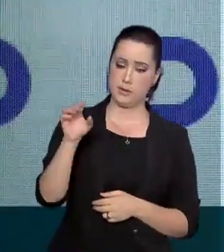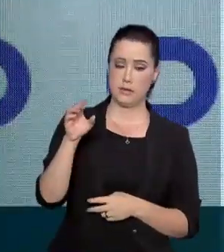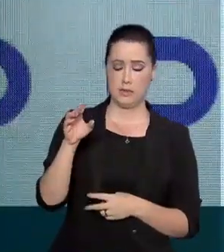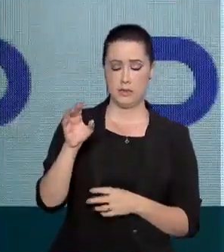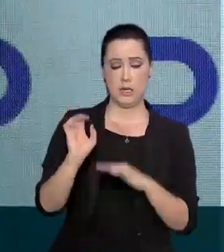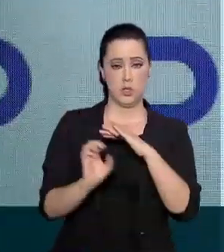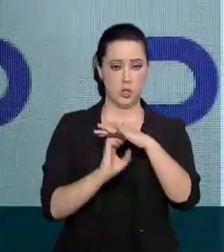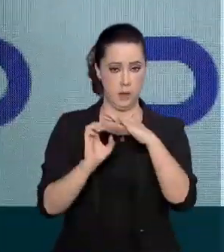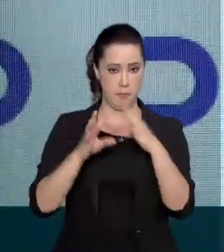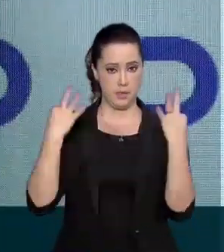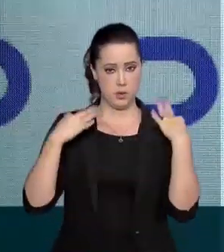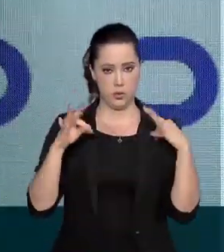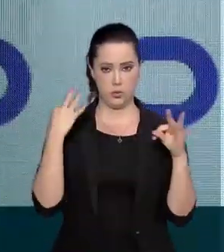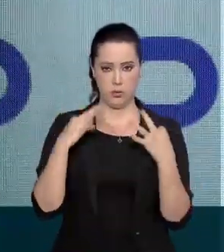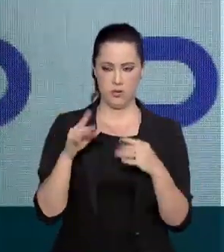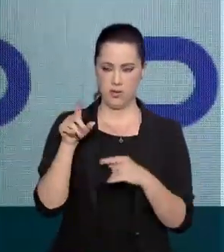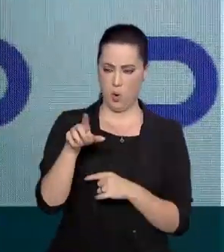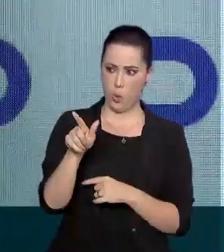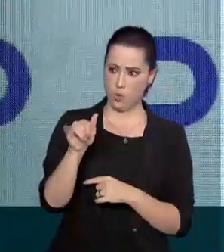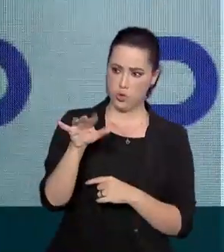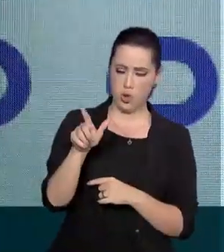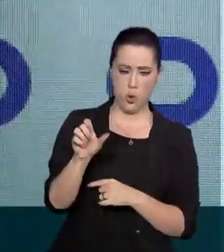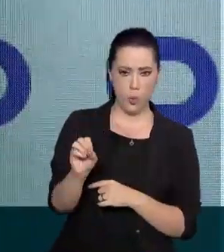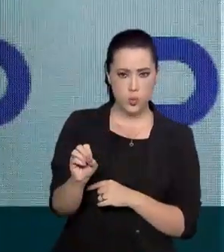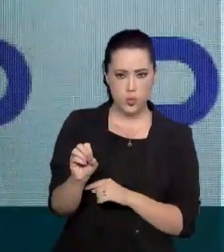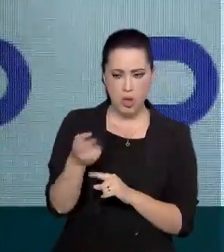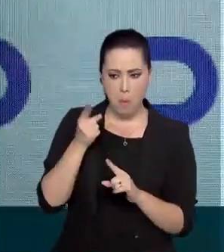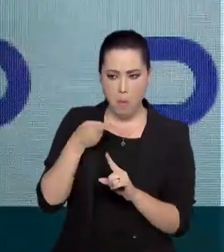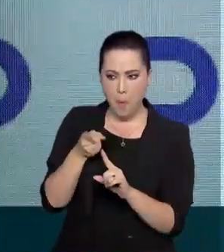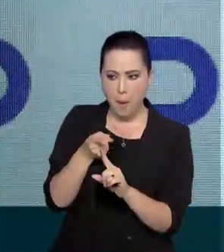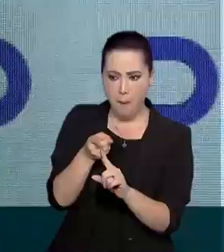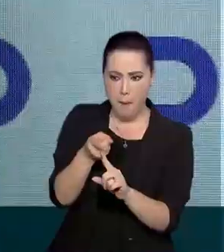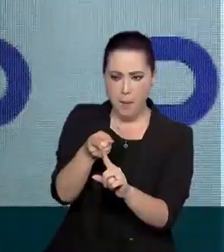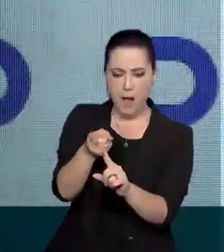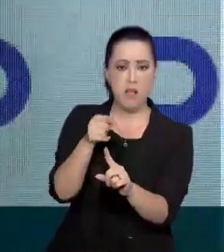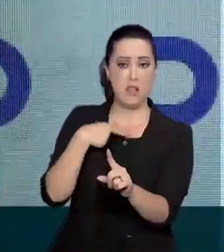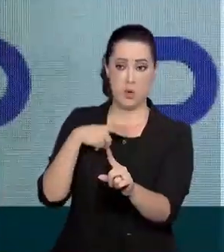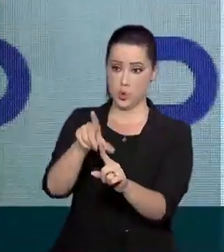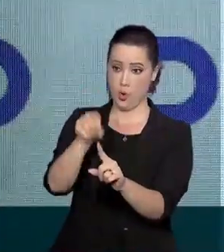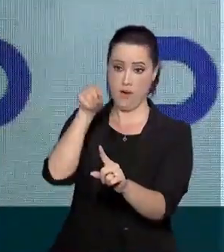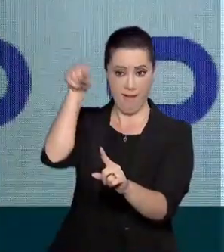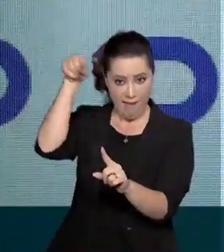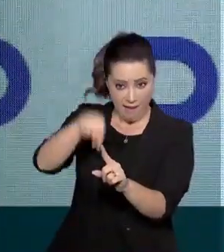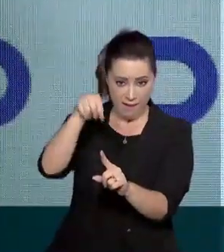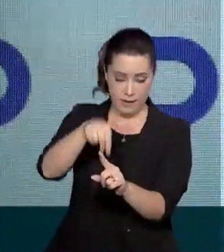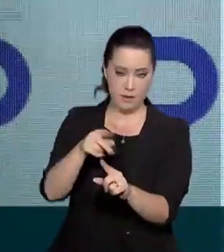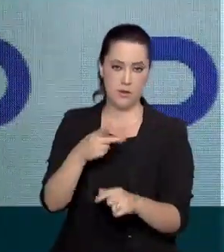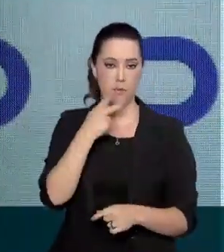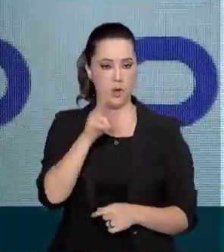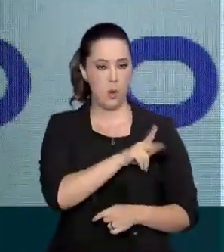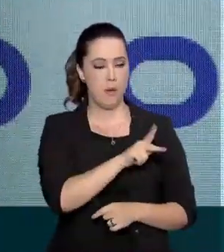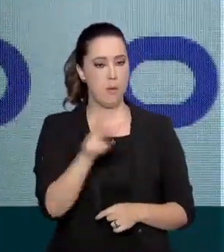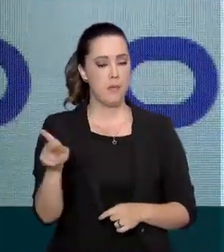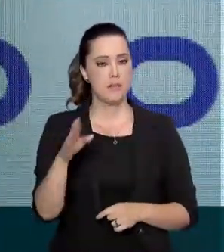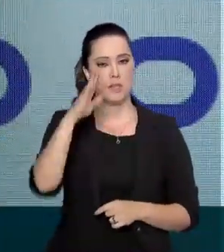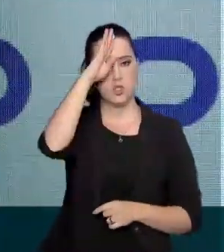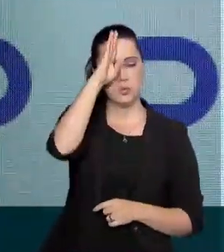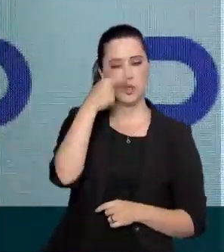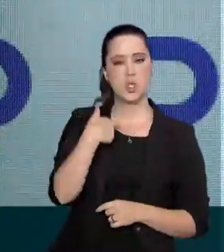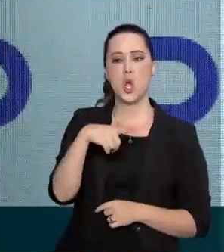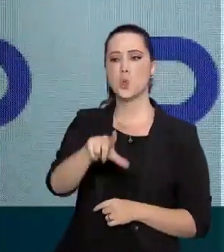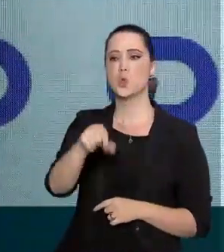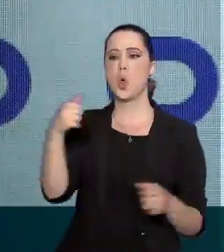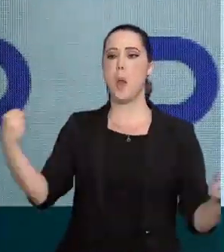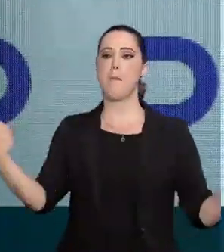O Gilson foi massacrado quando eu o indiquei para a Embratur. Bolsonaro bota sanfoneiro